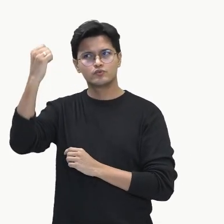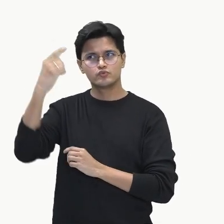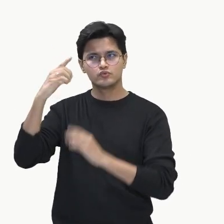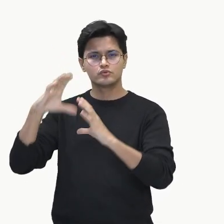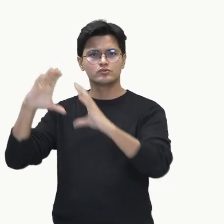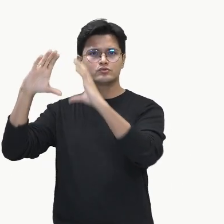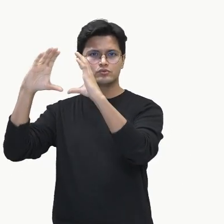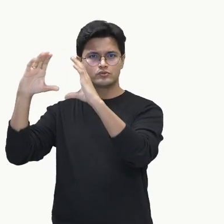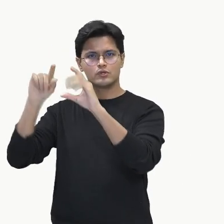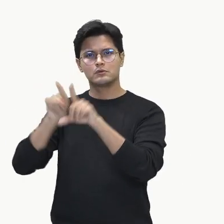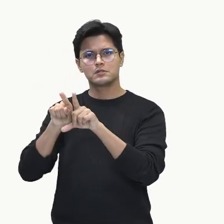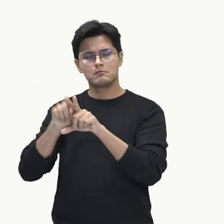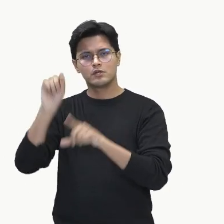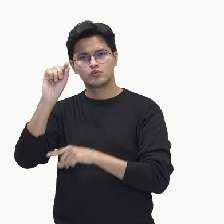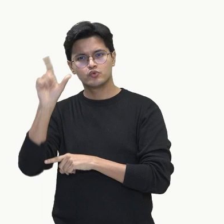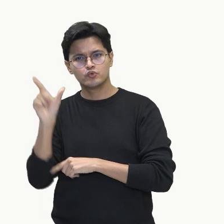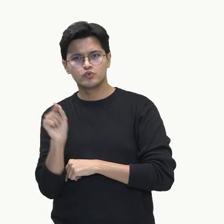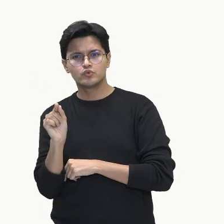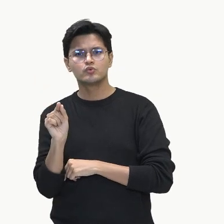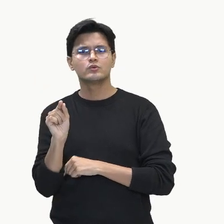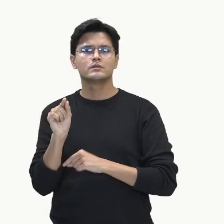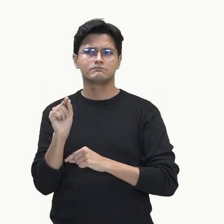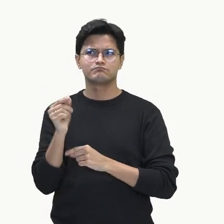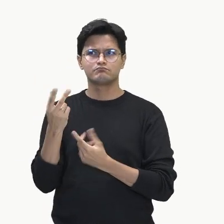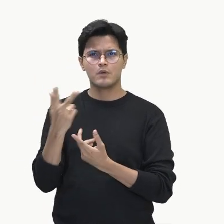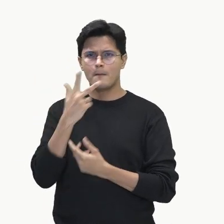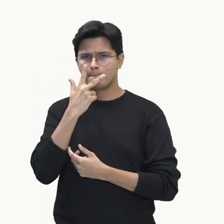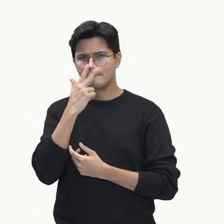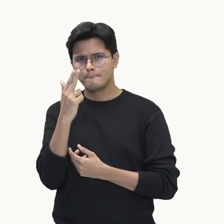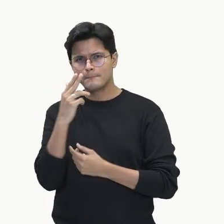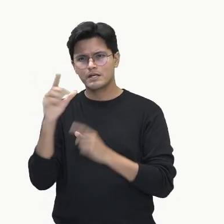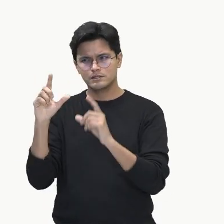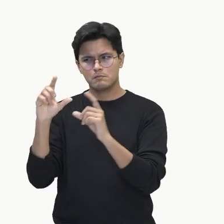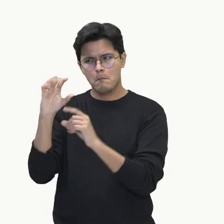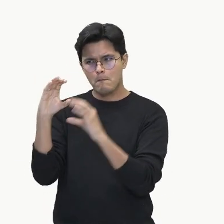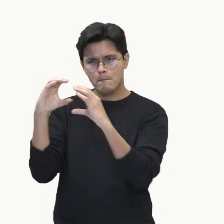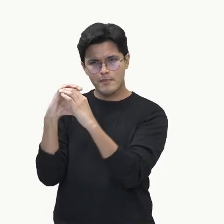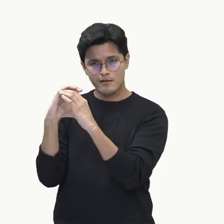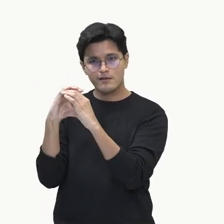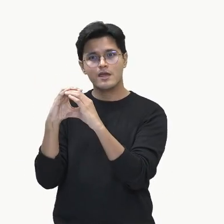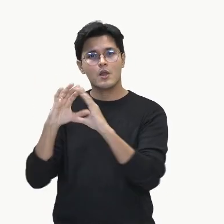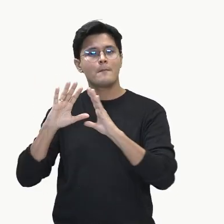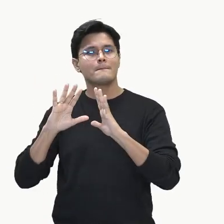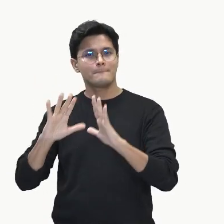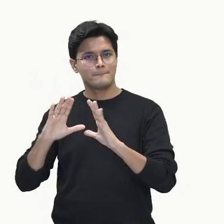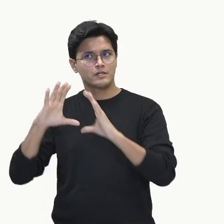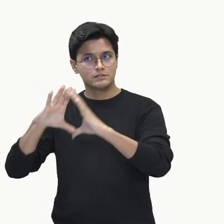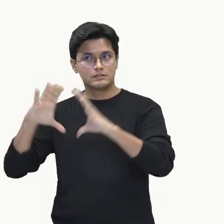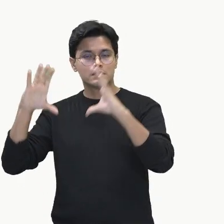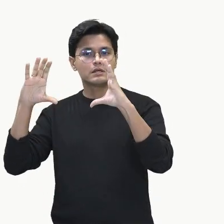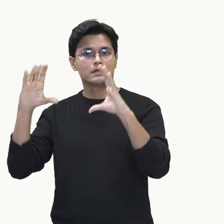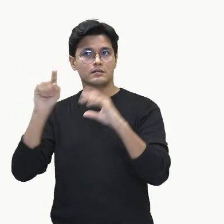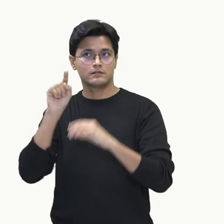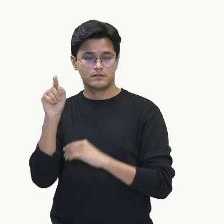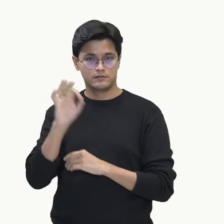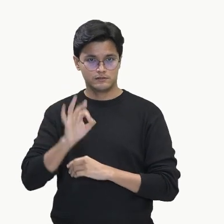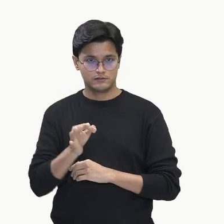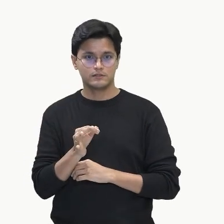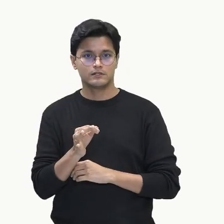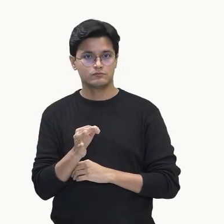gente tem da lua, por exemplo, a gente vê, poxa, parece tão pequeno daqui, né? Mas não é realmente aquilo que